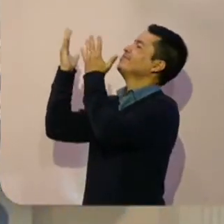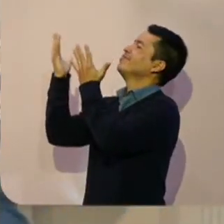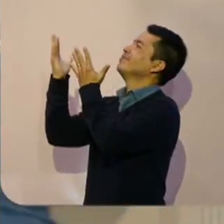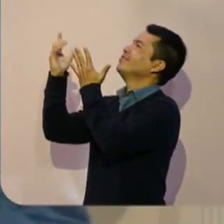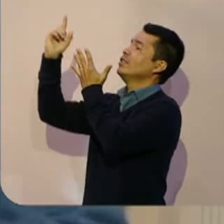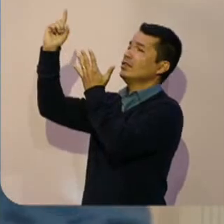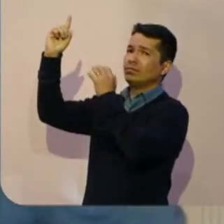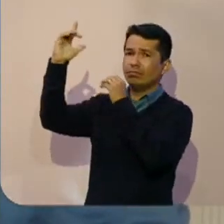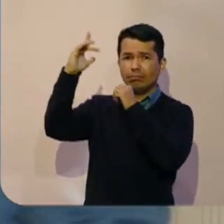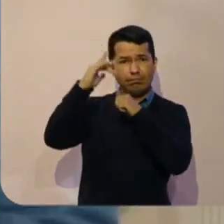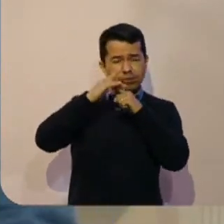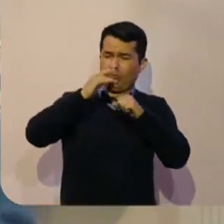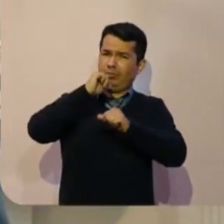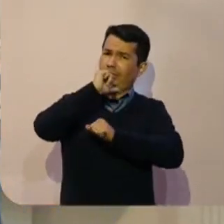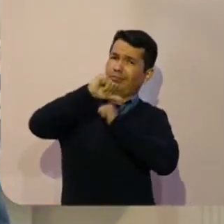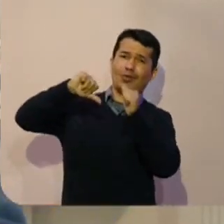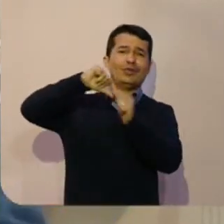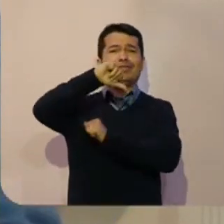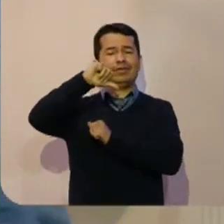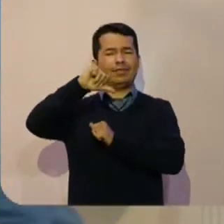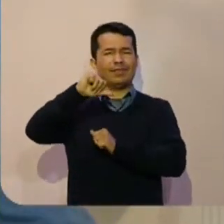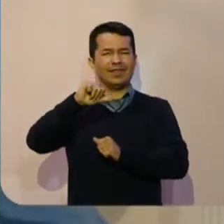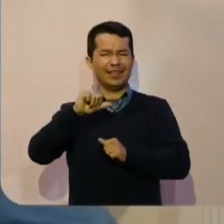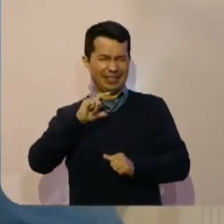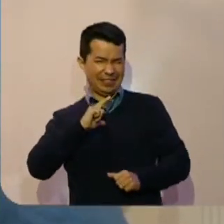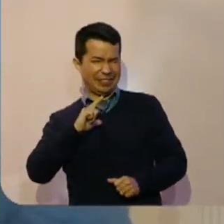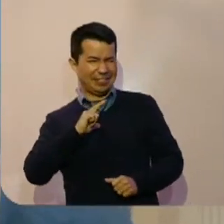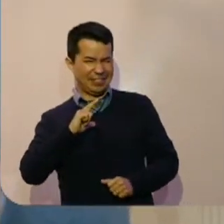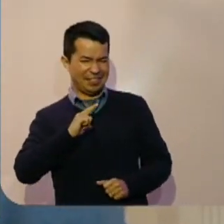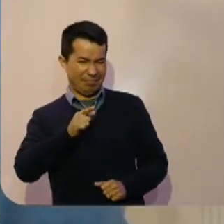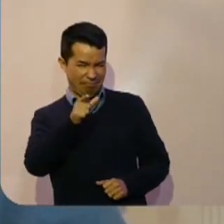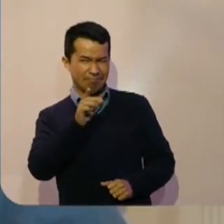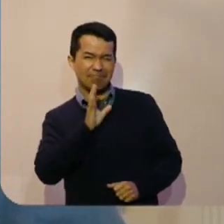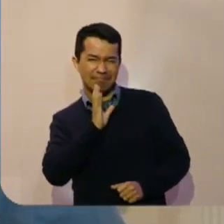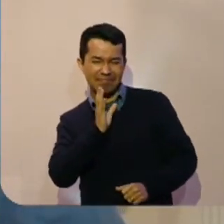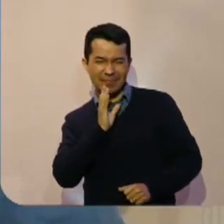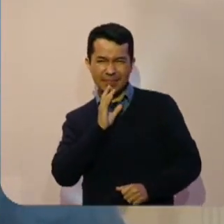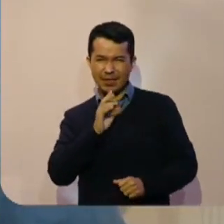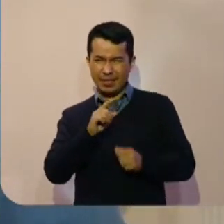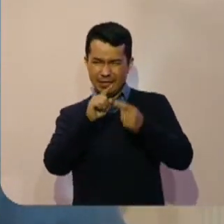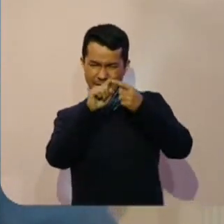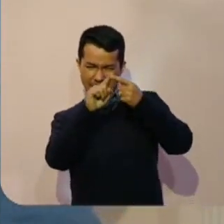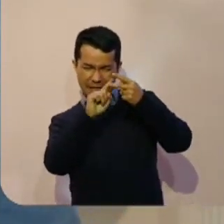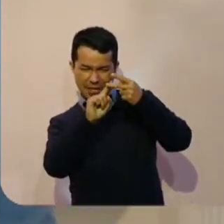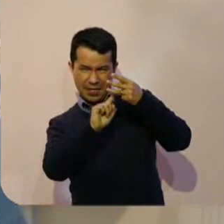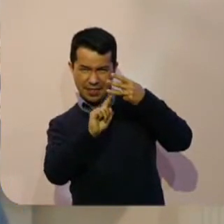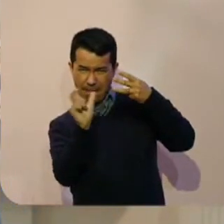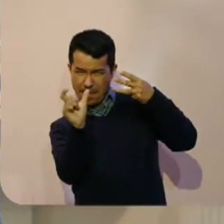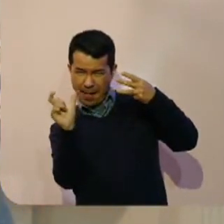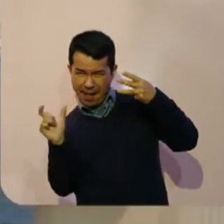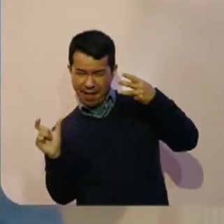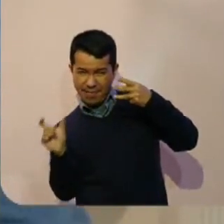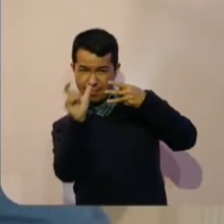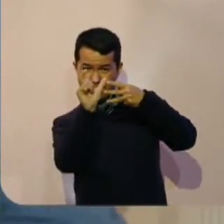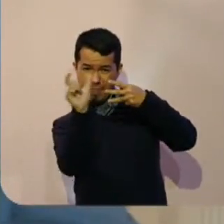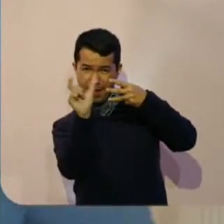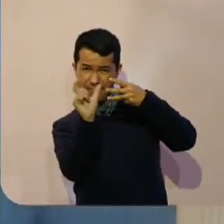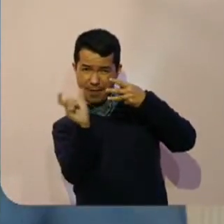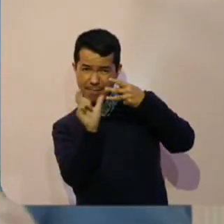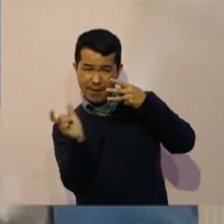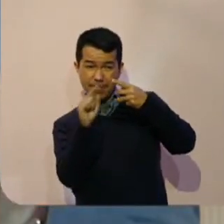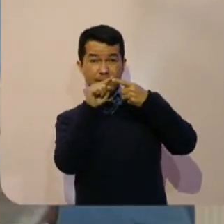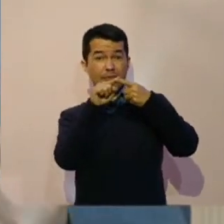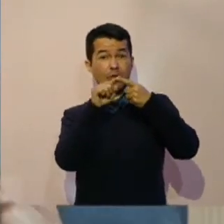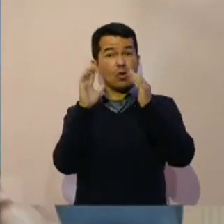usa 3 palavrinhas aqui que são chaves. Oração, que é um diálogo com Deus. Súplica. Súplica é aquele